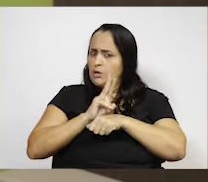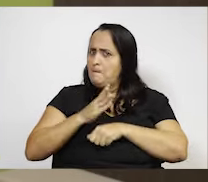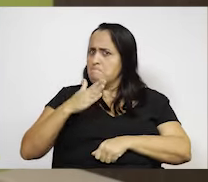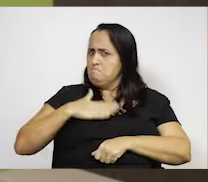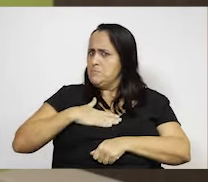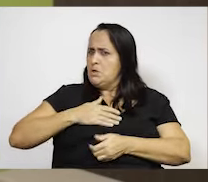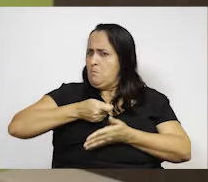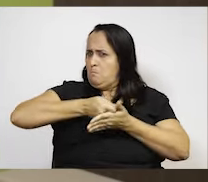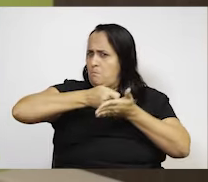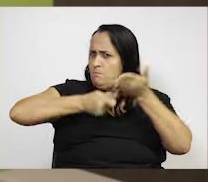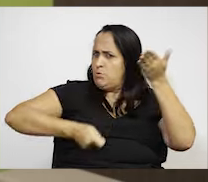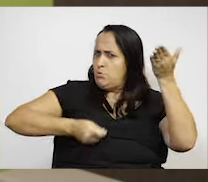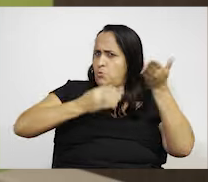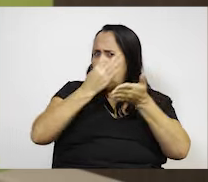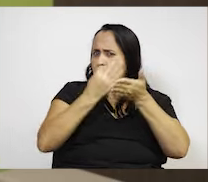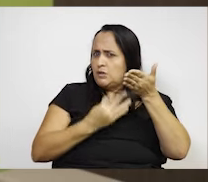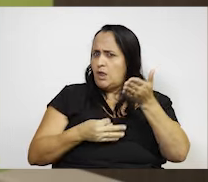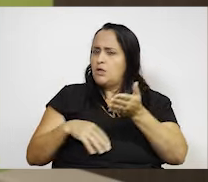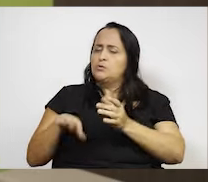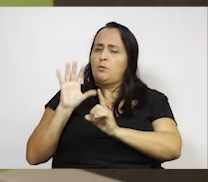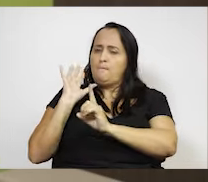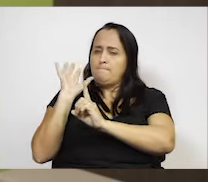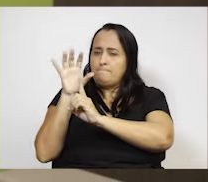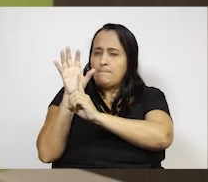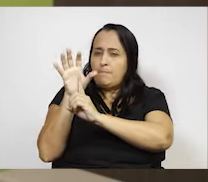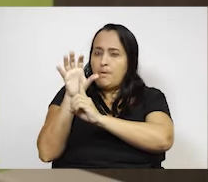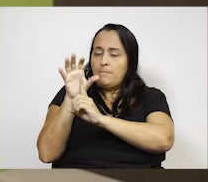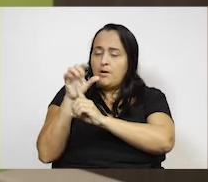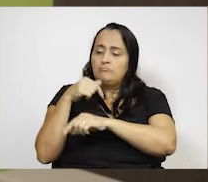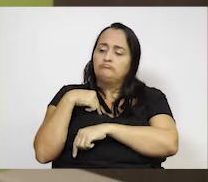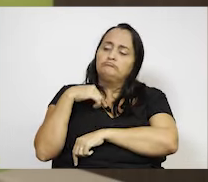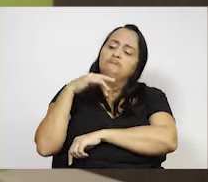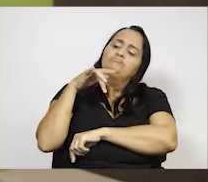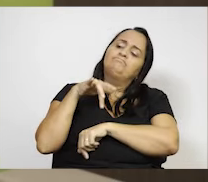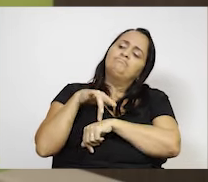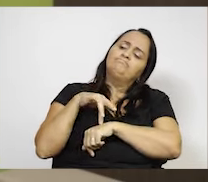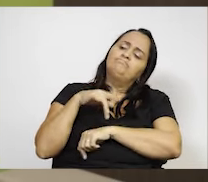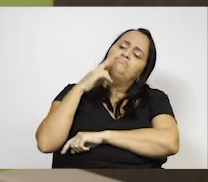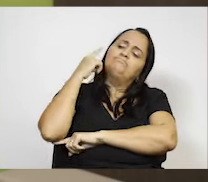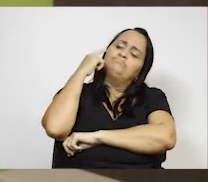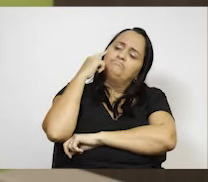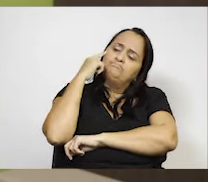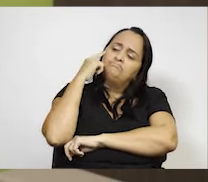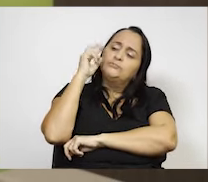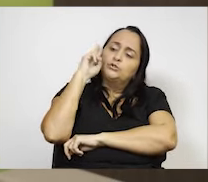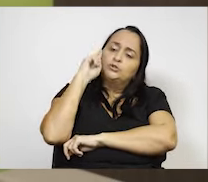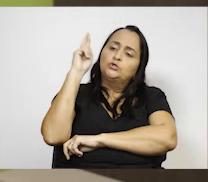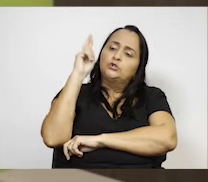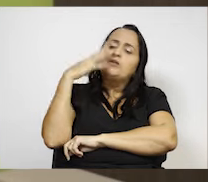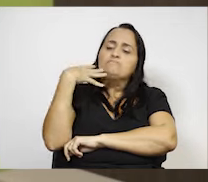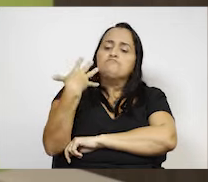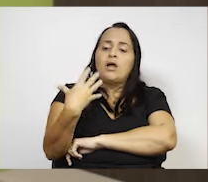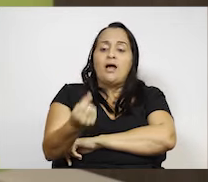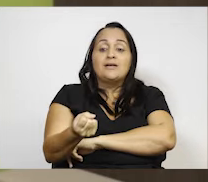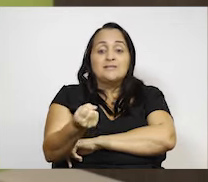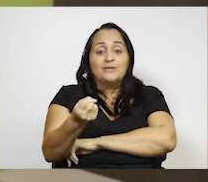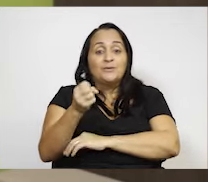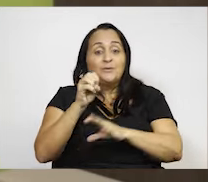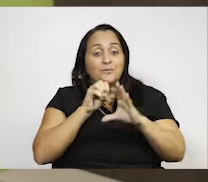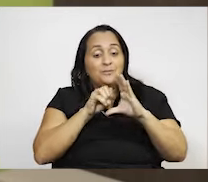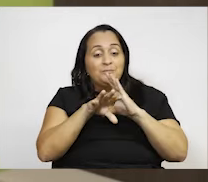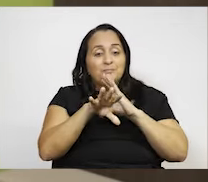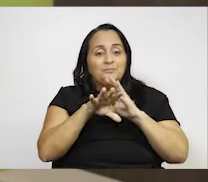dele? E conseguiu convencer o nosso chefe a publicar a reportagem?